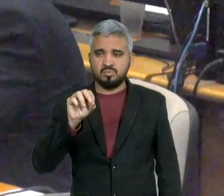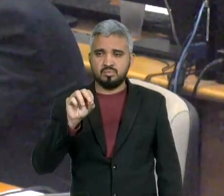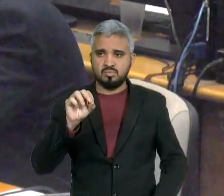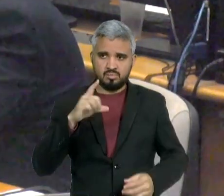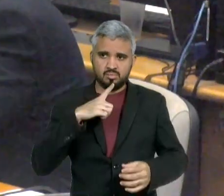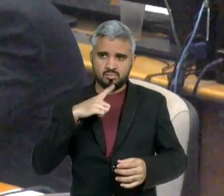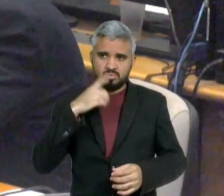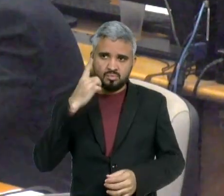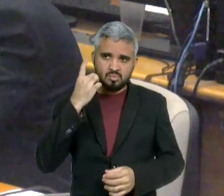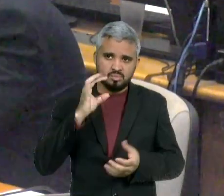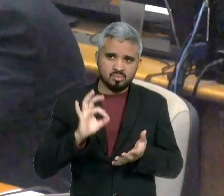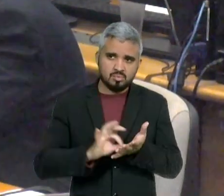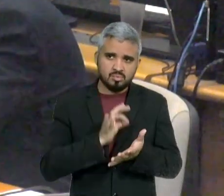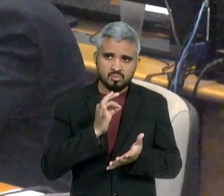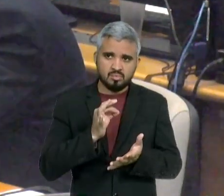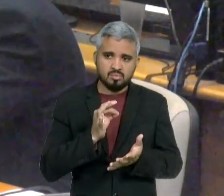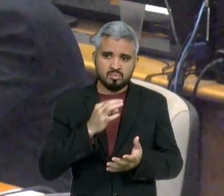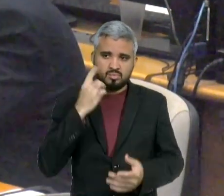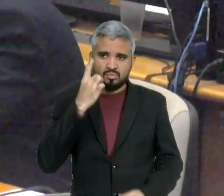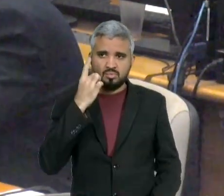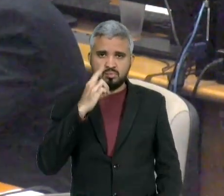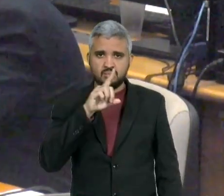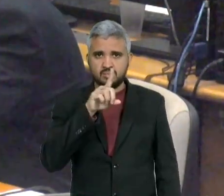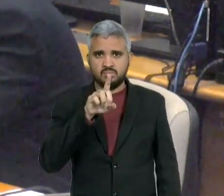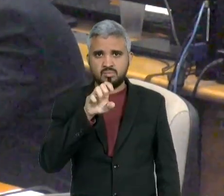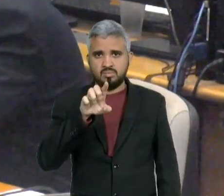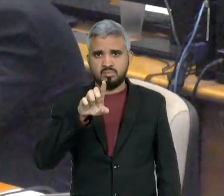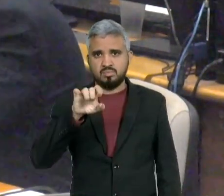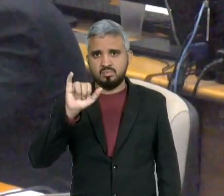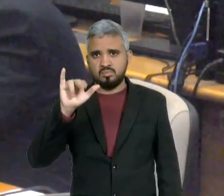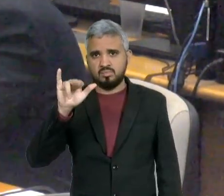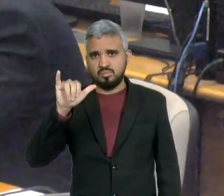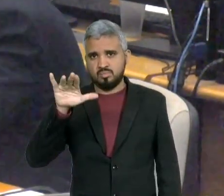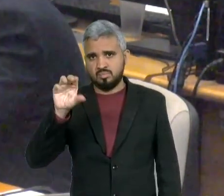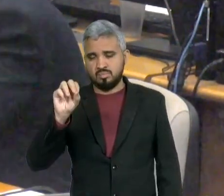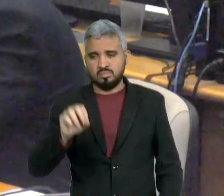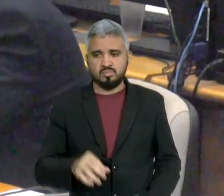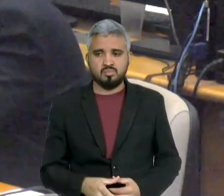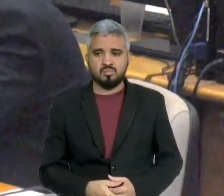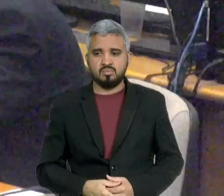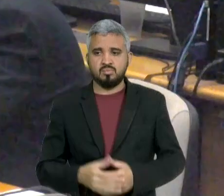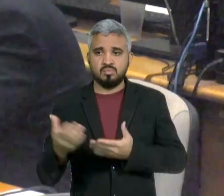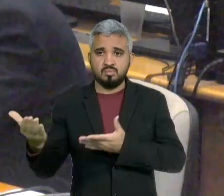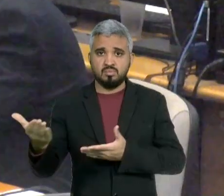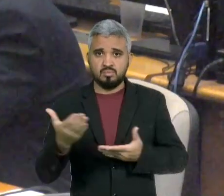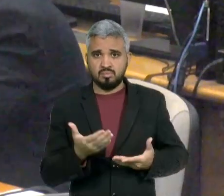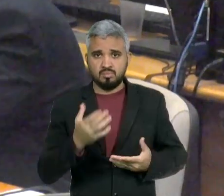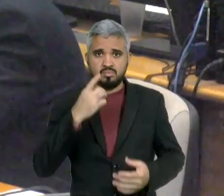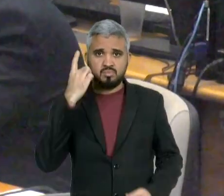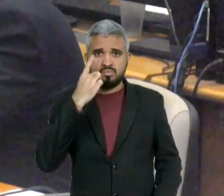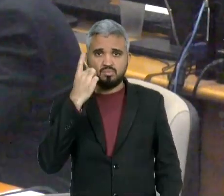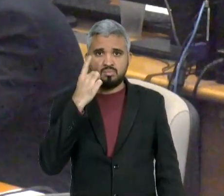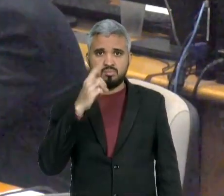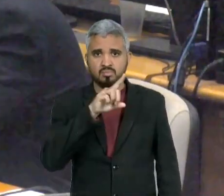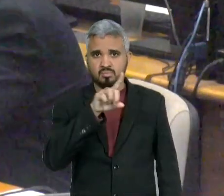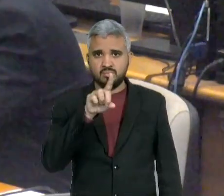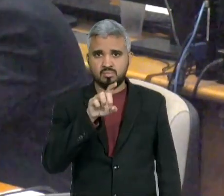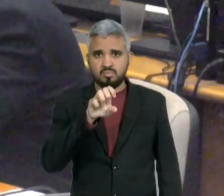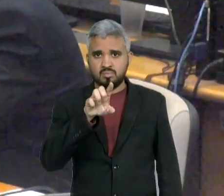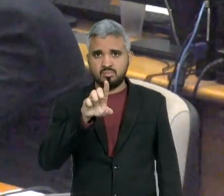inscrito, deputado Zé Inácio parece que está inscrito, só ele, né? Deputado, convido o deputado Zé Inácio, nosso vice-líder do